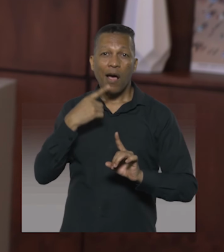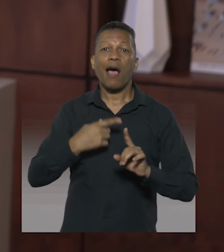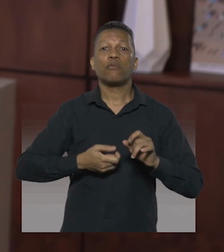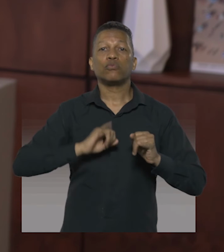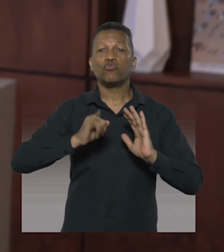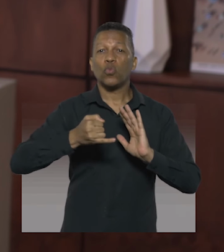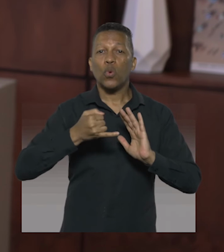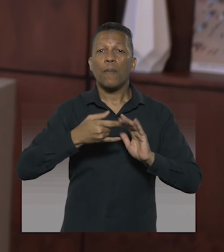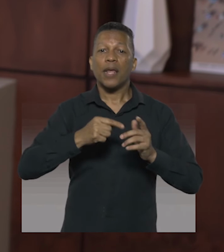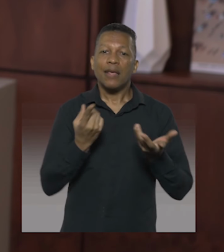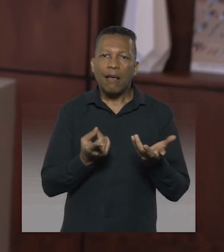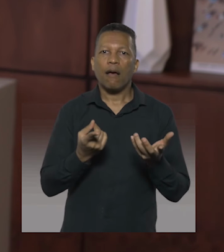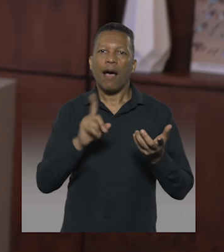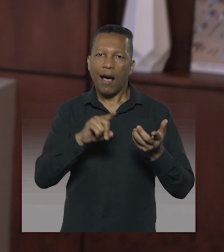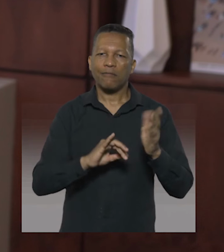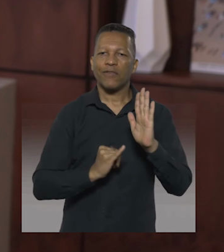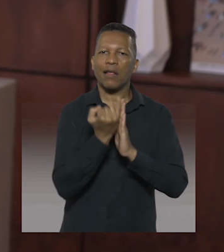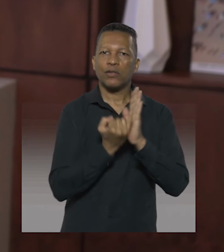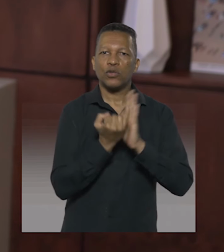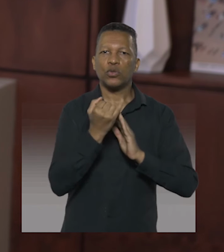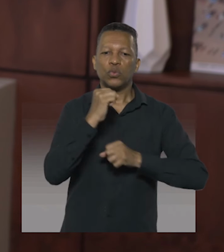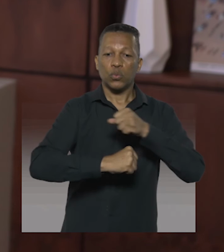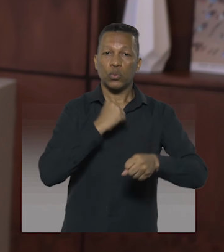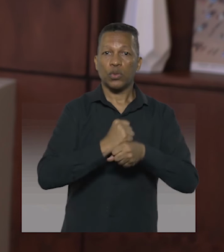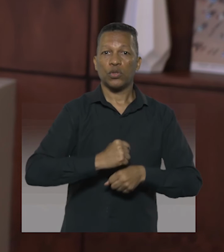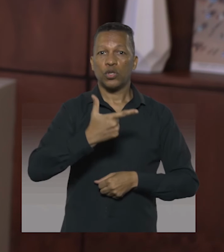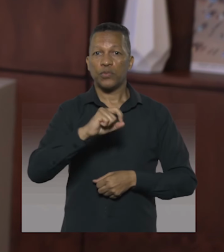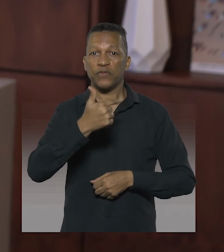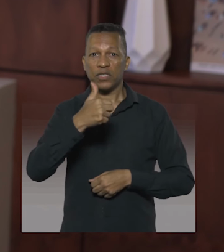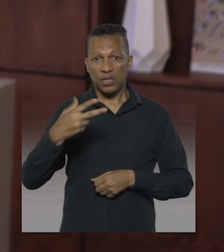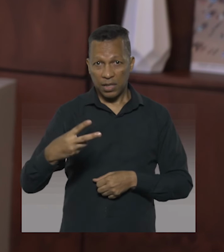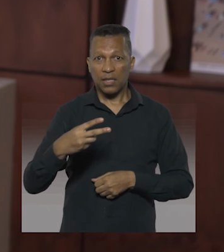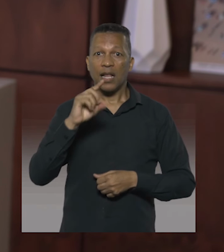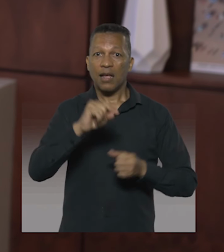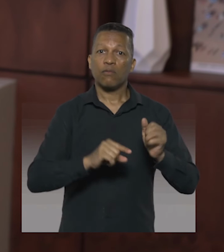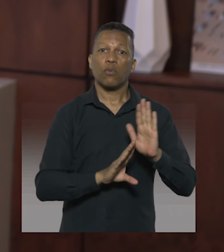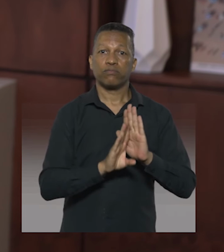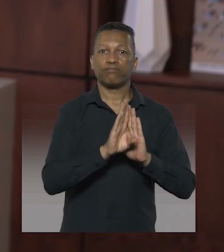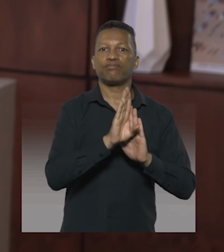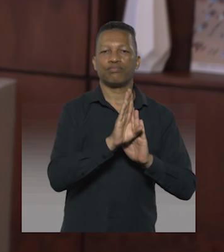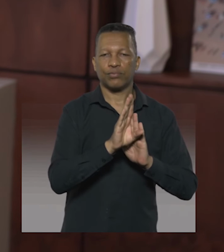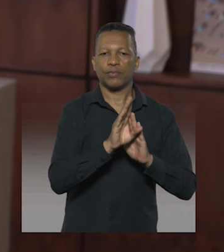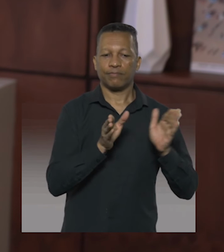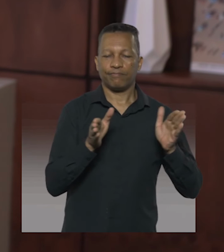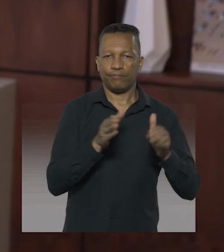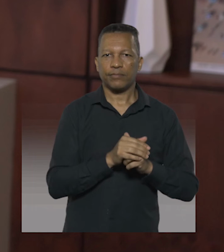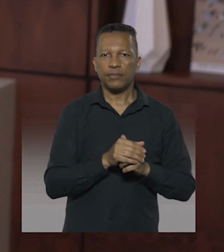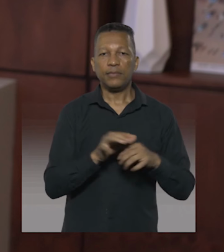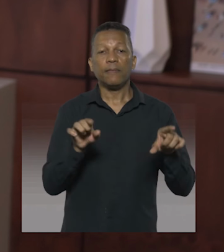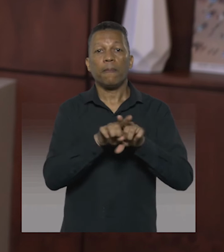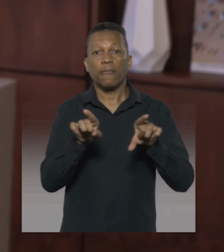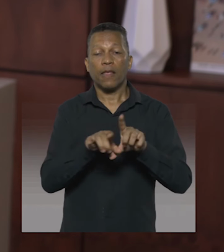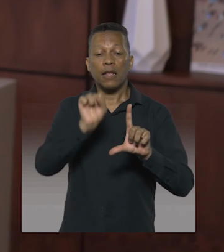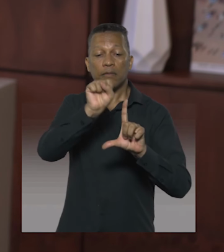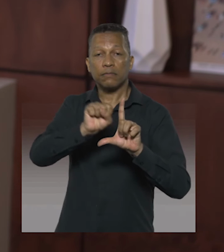inflação de 2023 se distancie da meta. Isso por conta dos efeitos de segunda ordem sobre o aumento de preços. Assim, a taxa selic pode ir